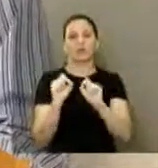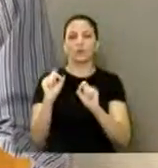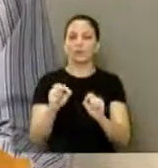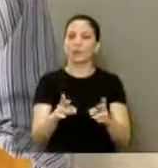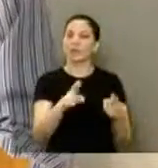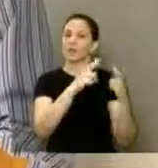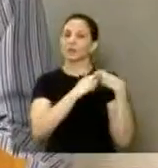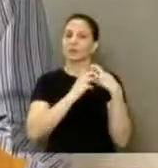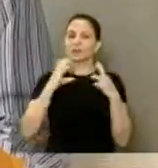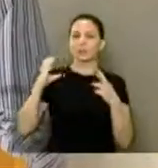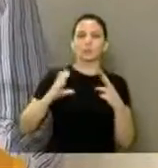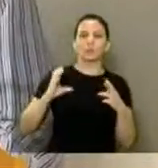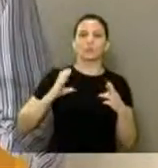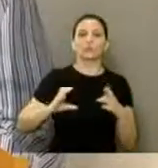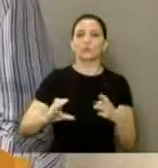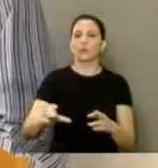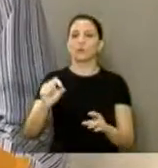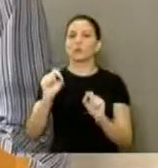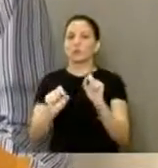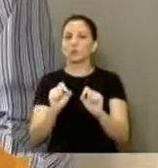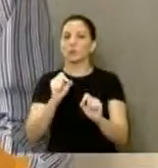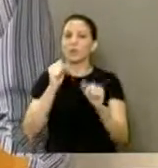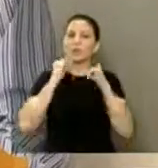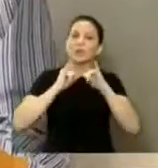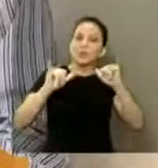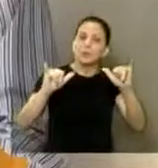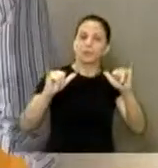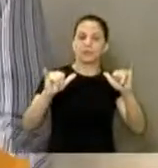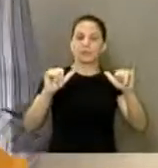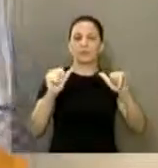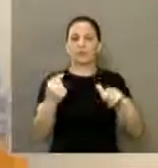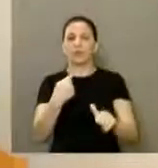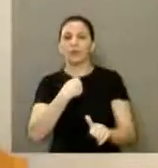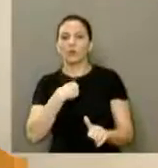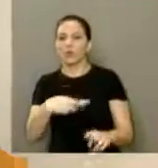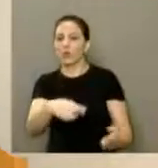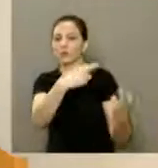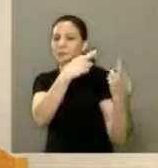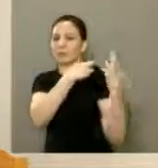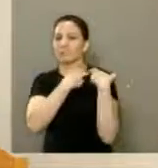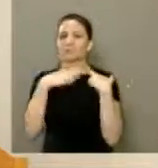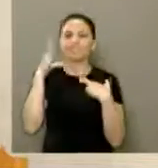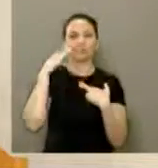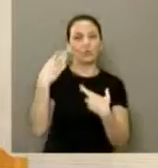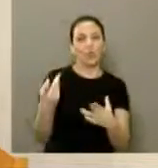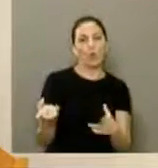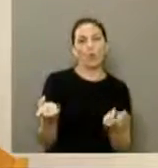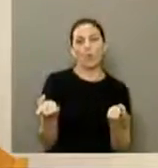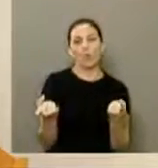de caráter de quem fez isso para botar essa nota da imprensa. Não venha amputar ou jogar o servidor contra